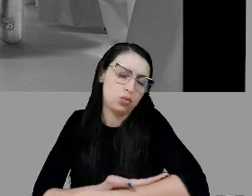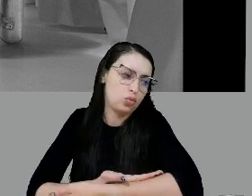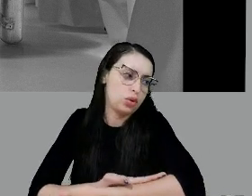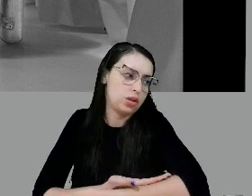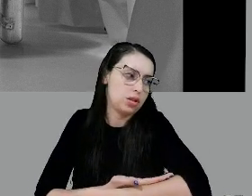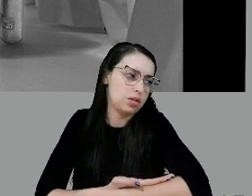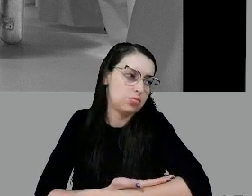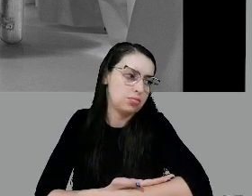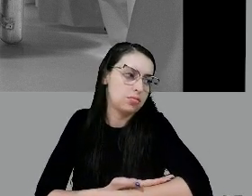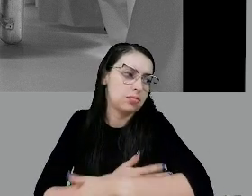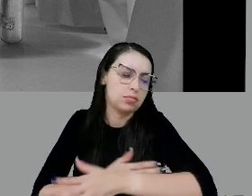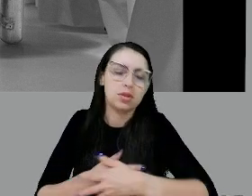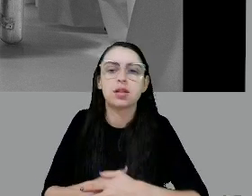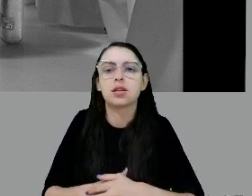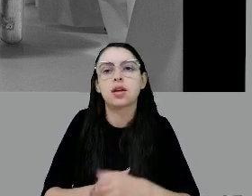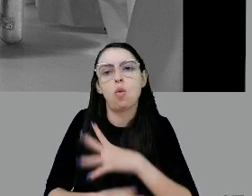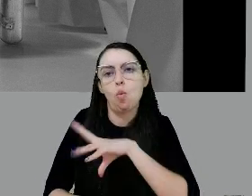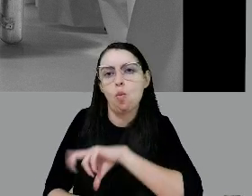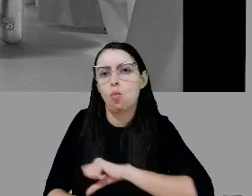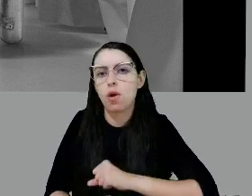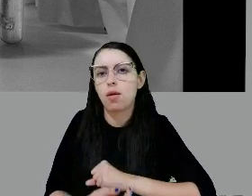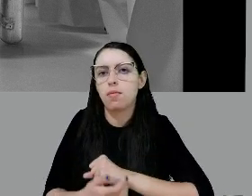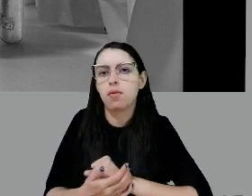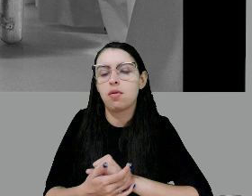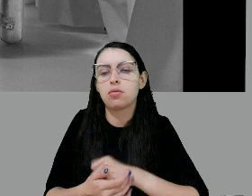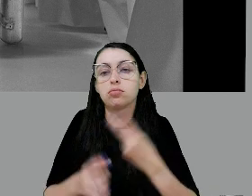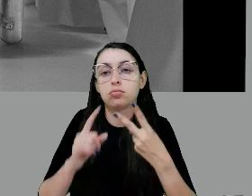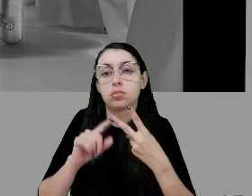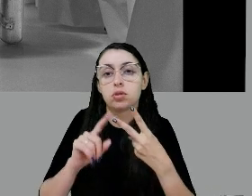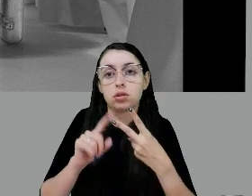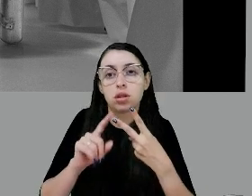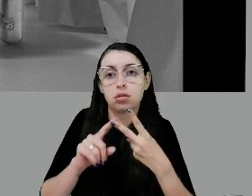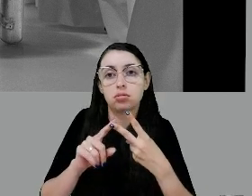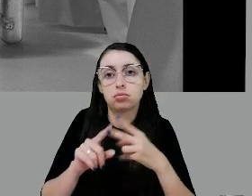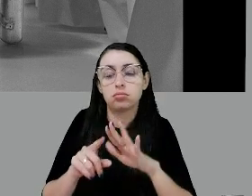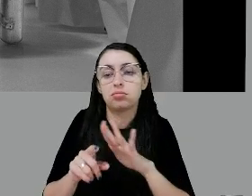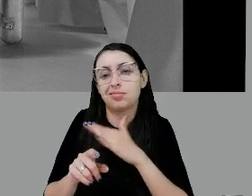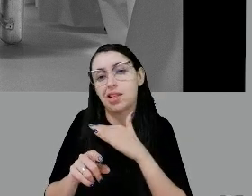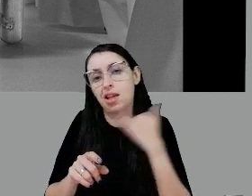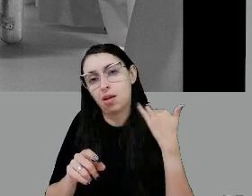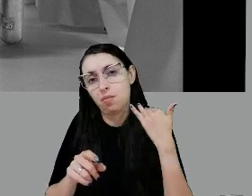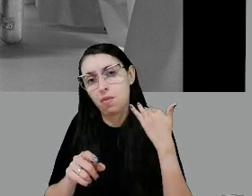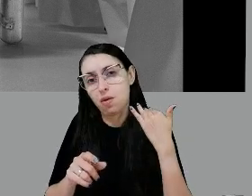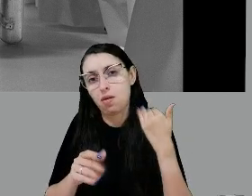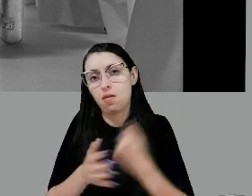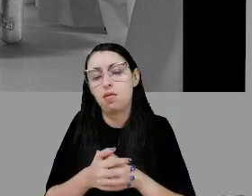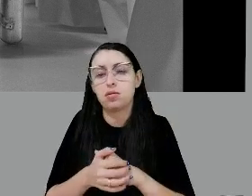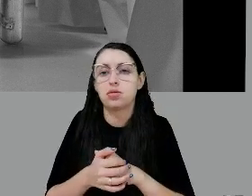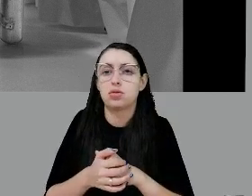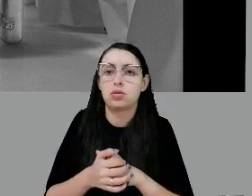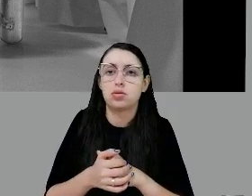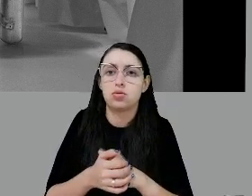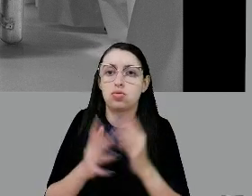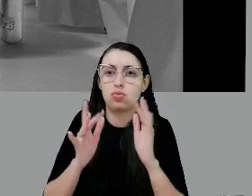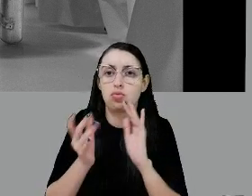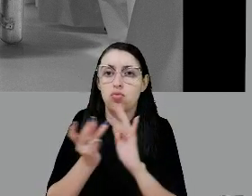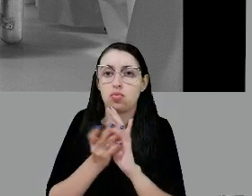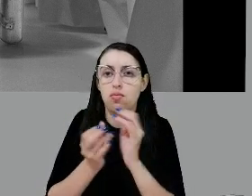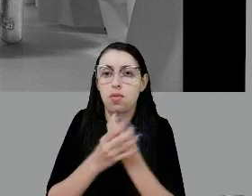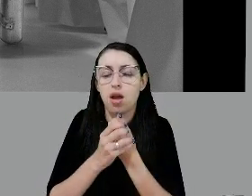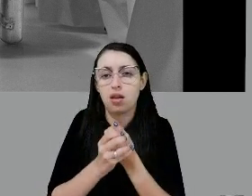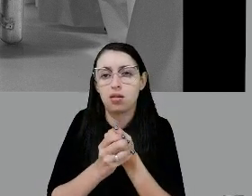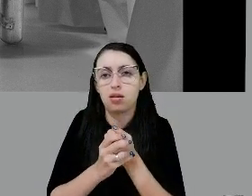colo, aquela gentileza, aquele amor expresso. A segunda foto, a viúva do Edivânio com o filho dele,